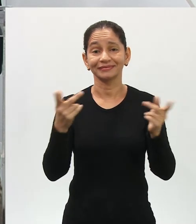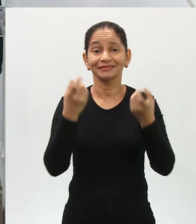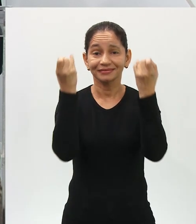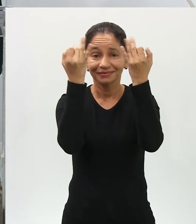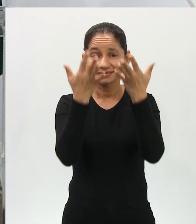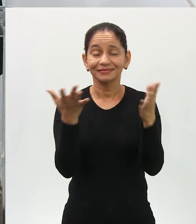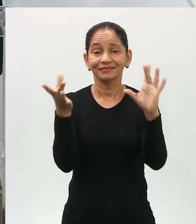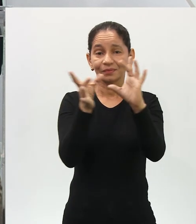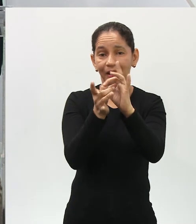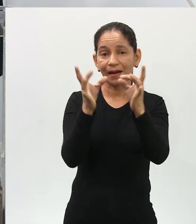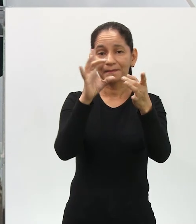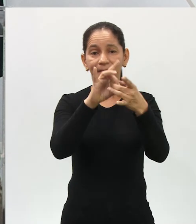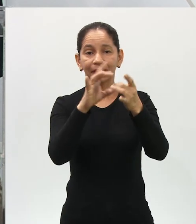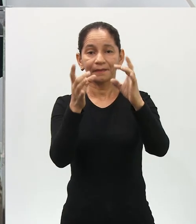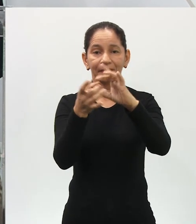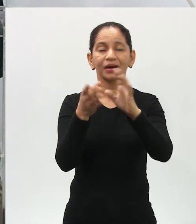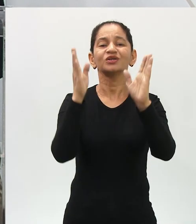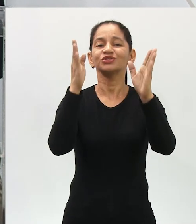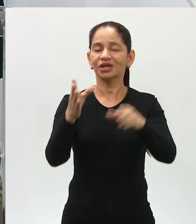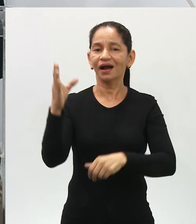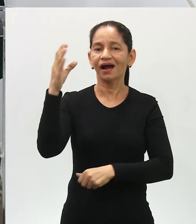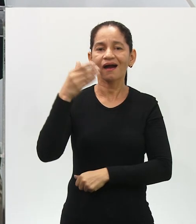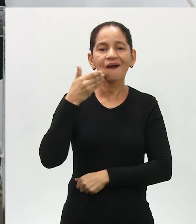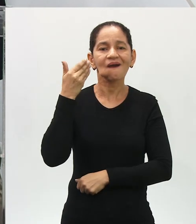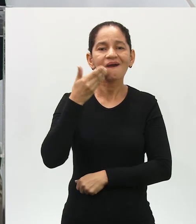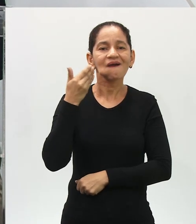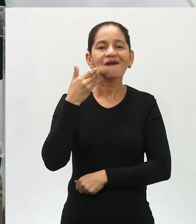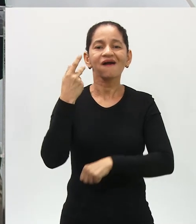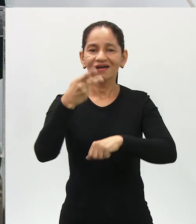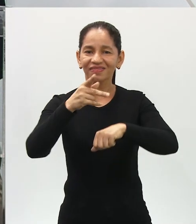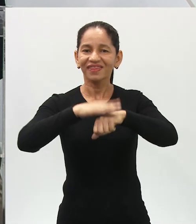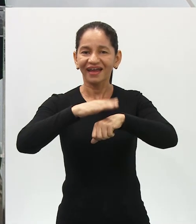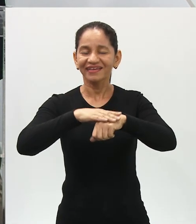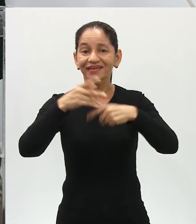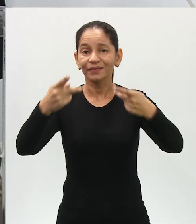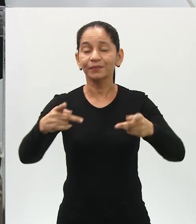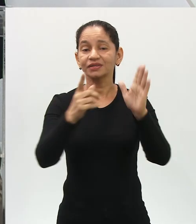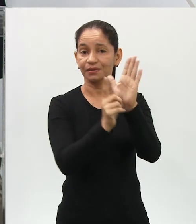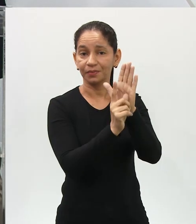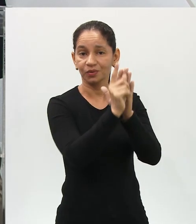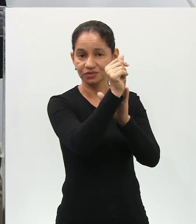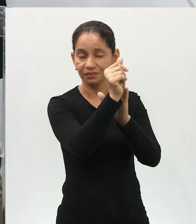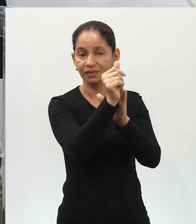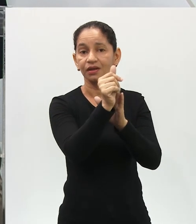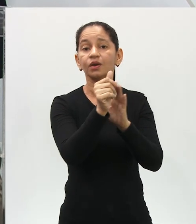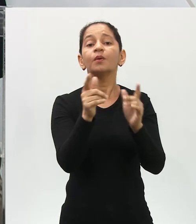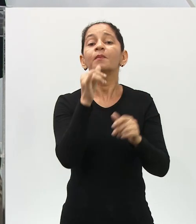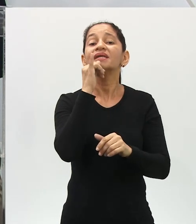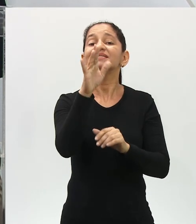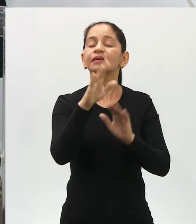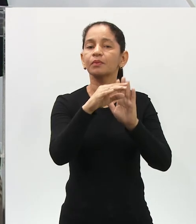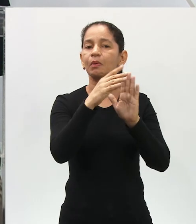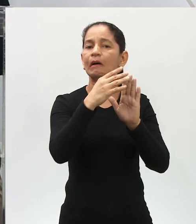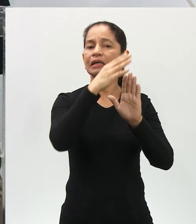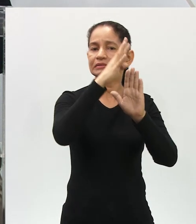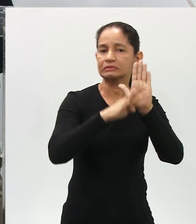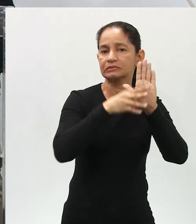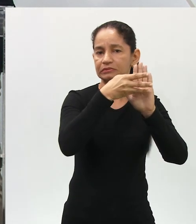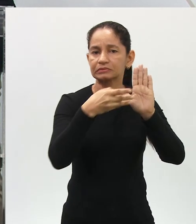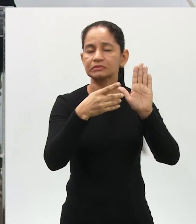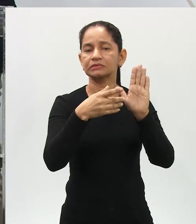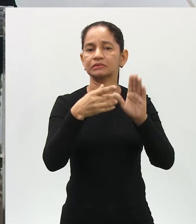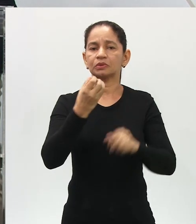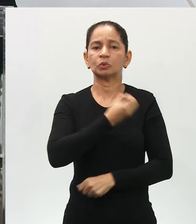fazer vínculos com coisas que nós já aprendemos anteriormente, Que o orçamento público deixou de ser apenas uma